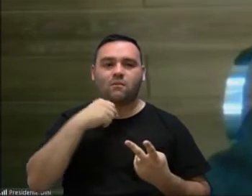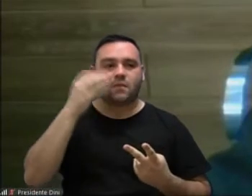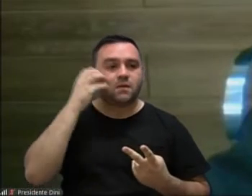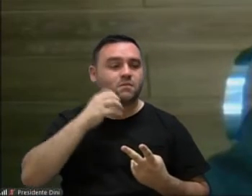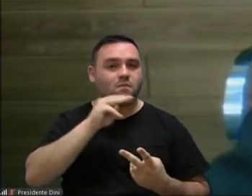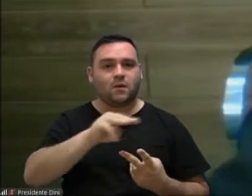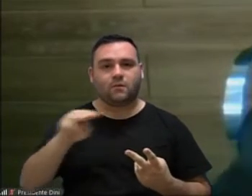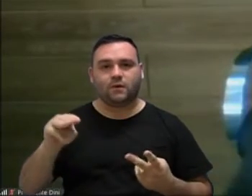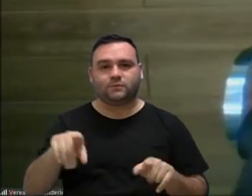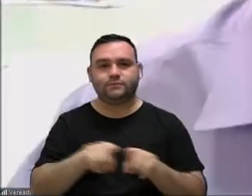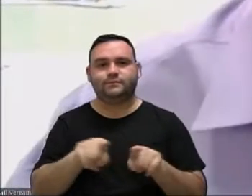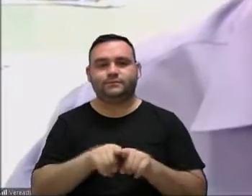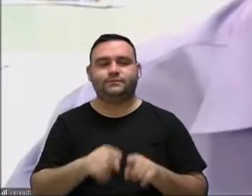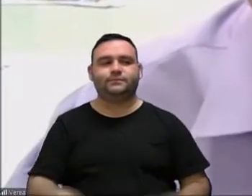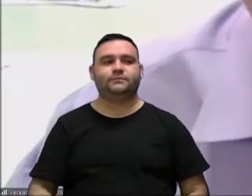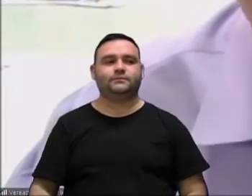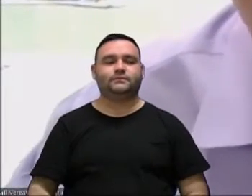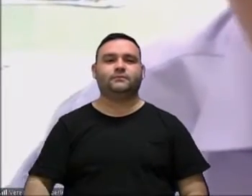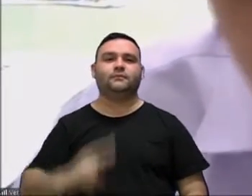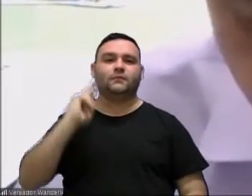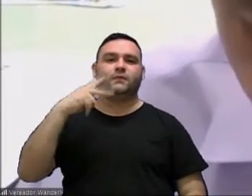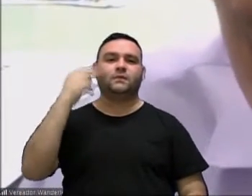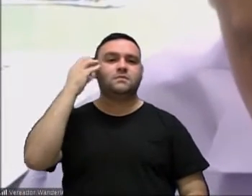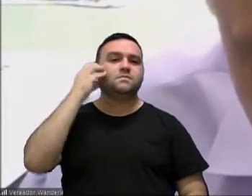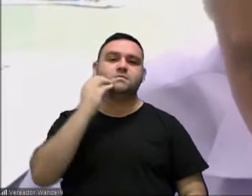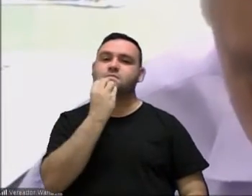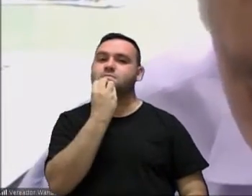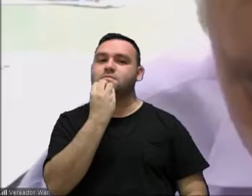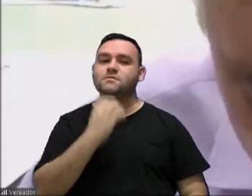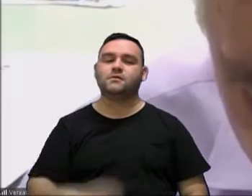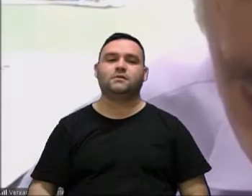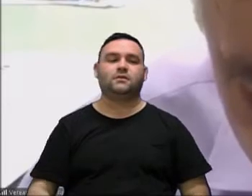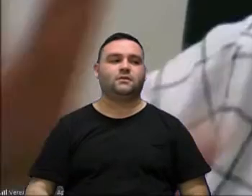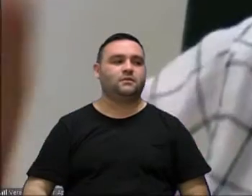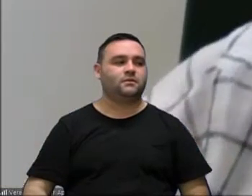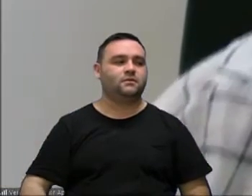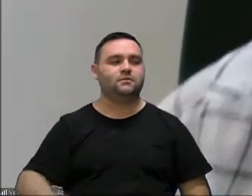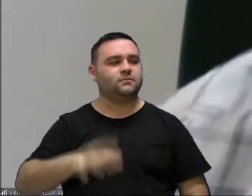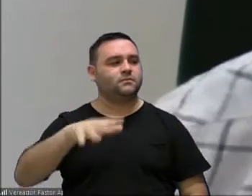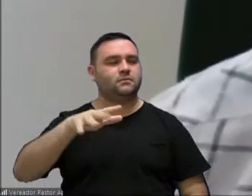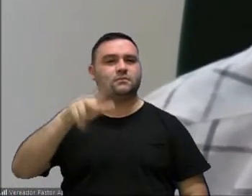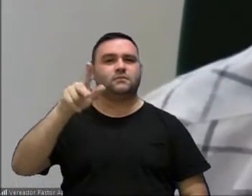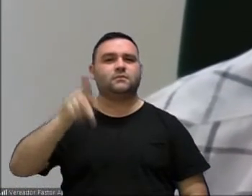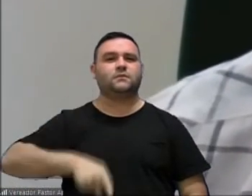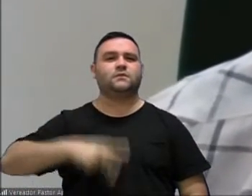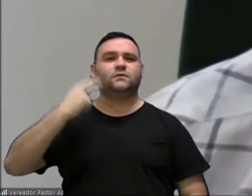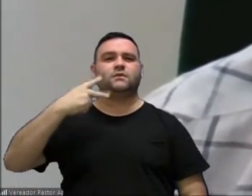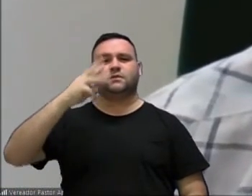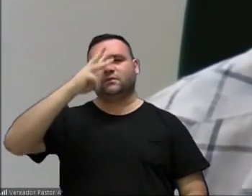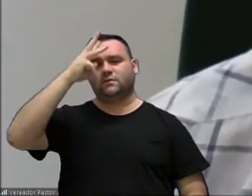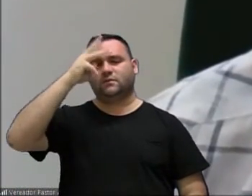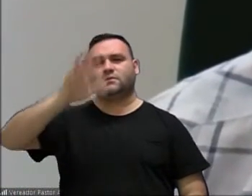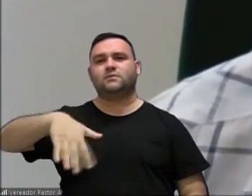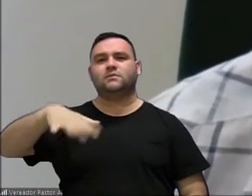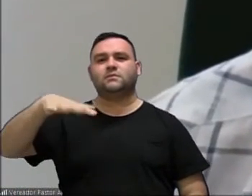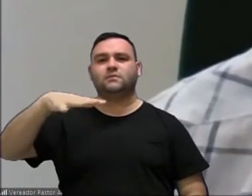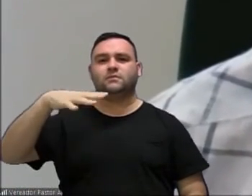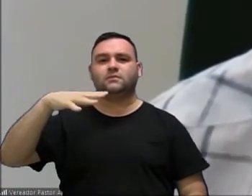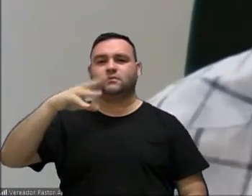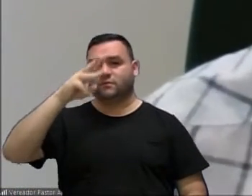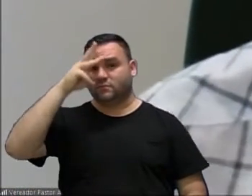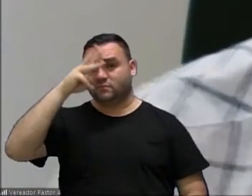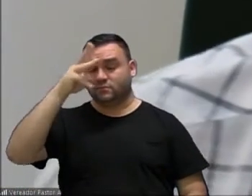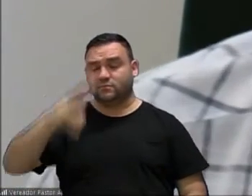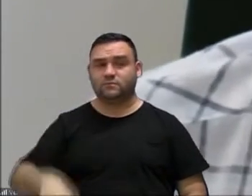Martins também. Pois é, vereador Anselmo. Ô, presidente, vereador Vanderlei. Alô, vereador